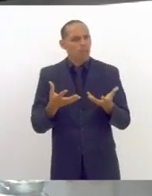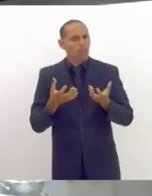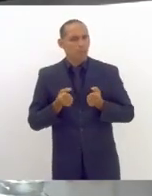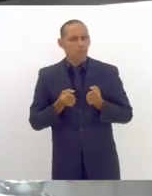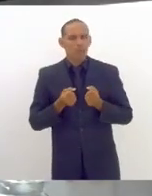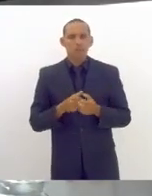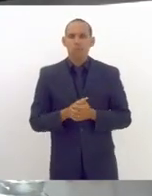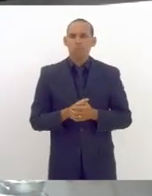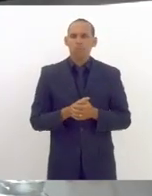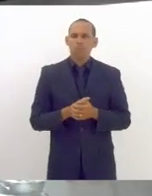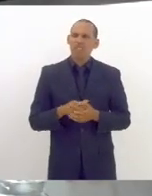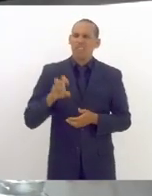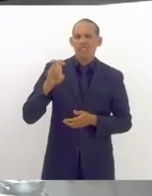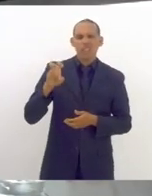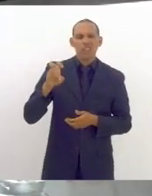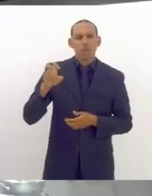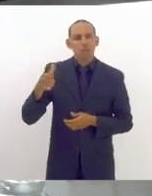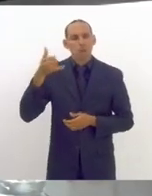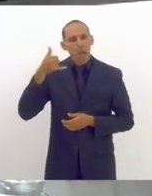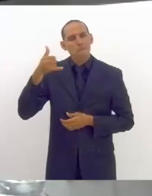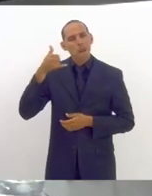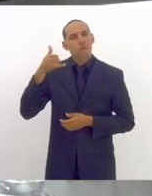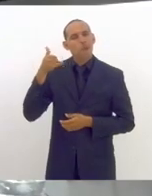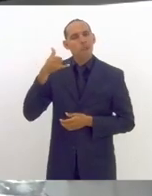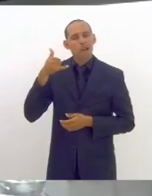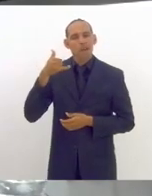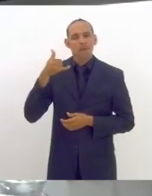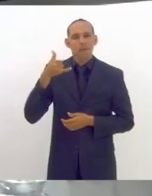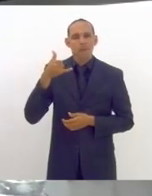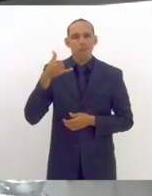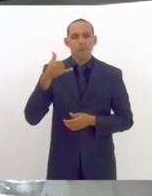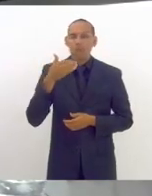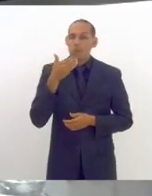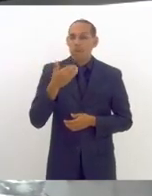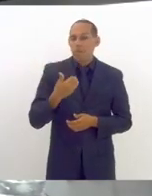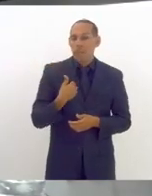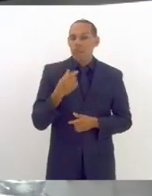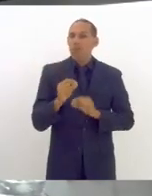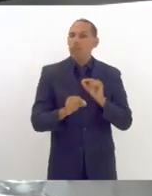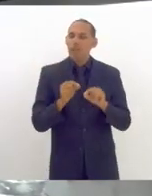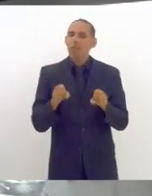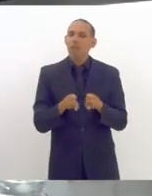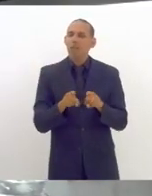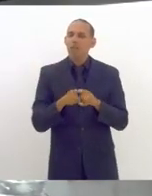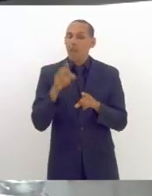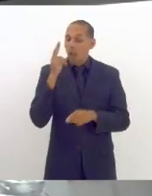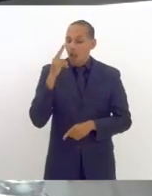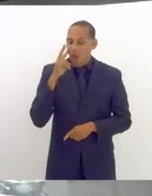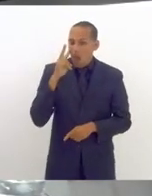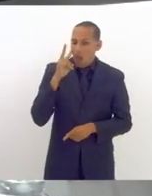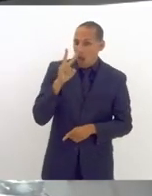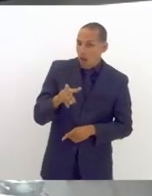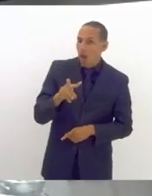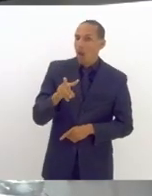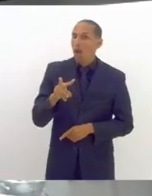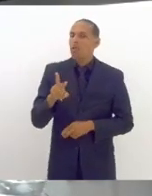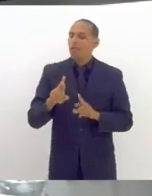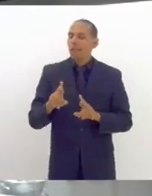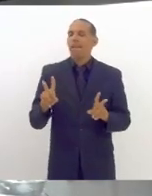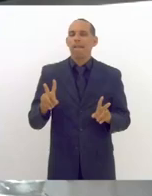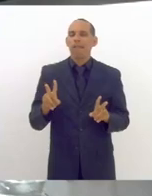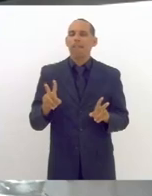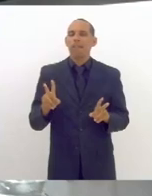desenha umas cinco ligações de vossa excelência me pedindo também para ter um olhar diferenciado sobre esse tema